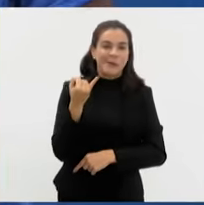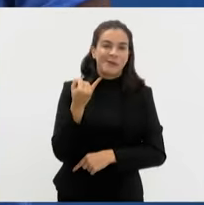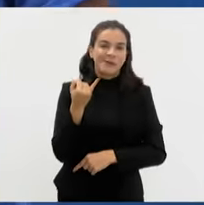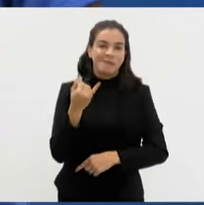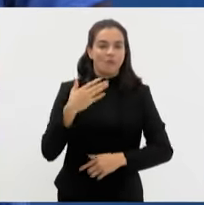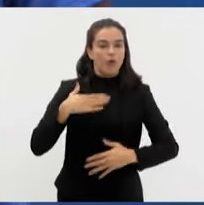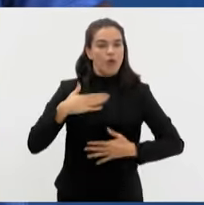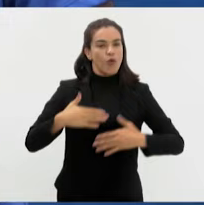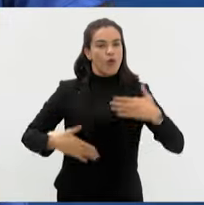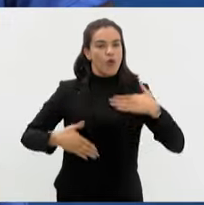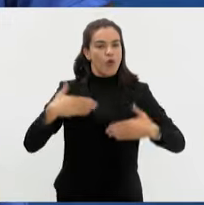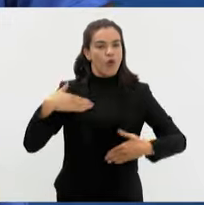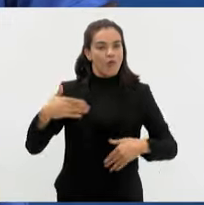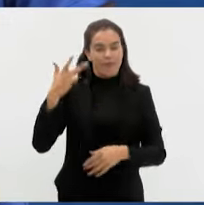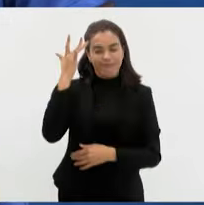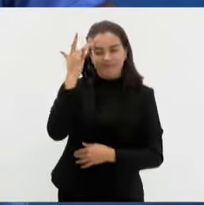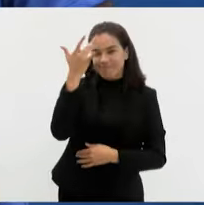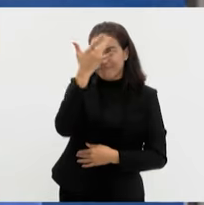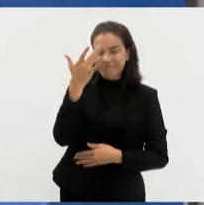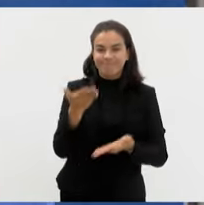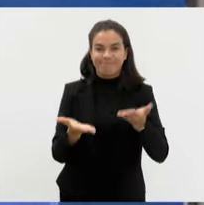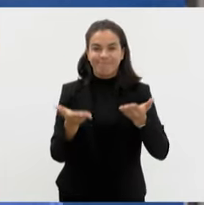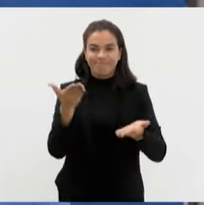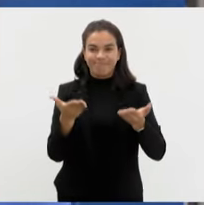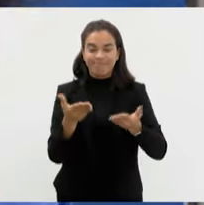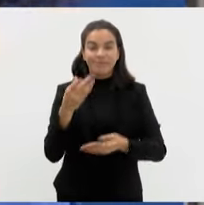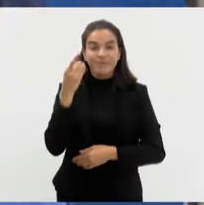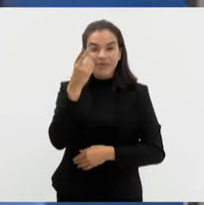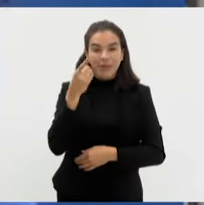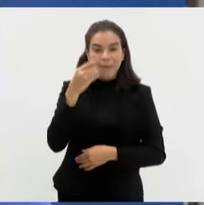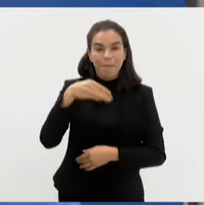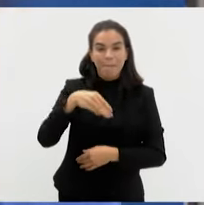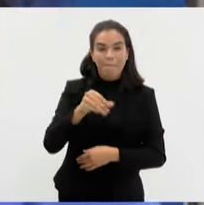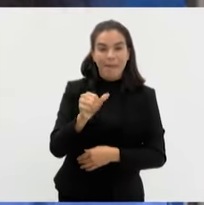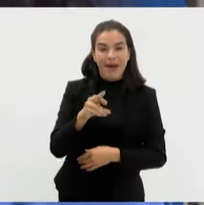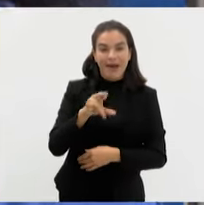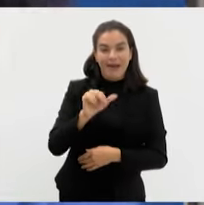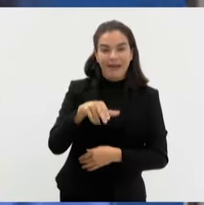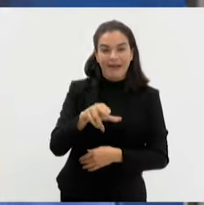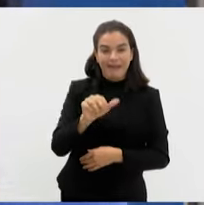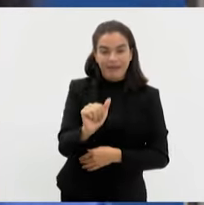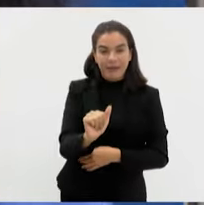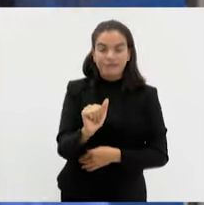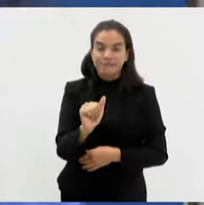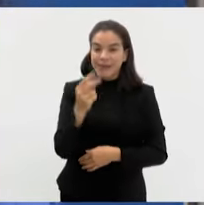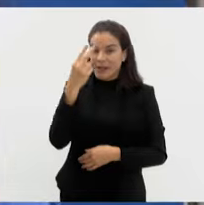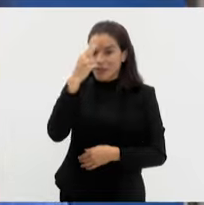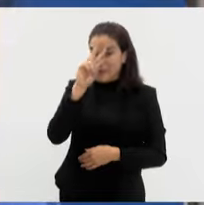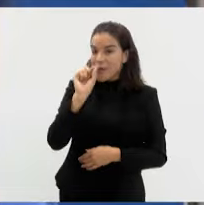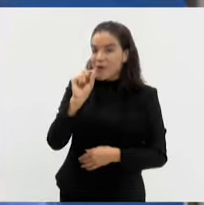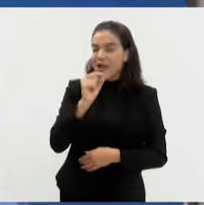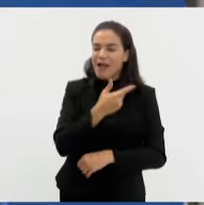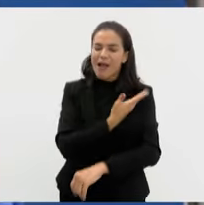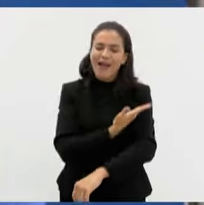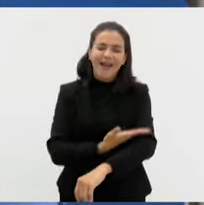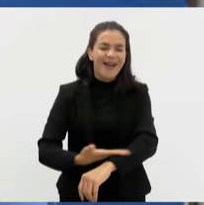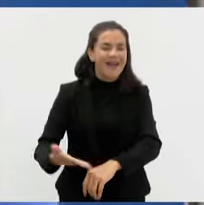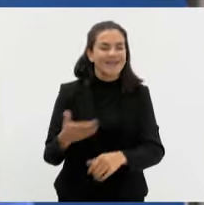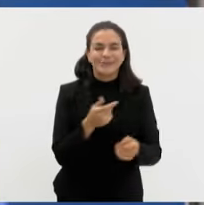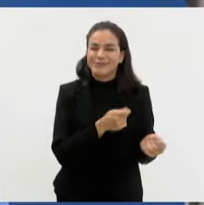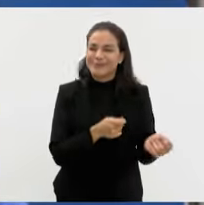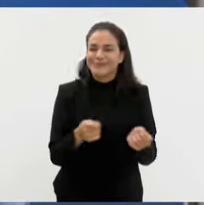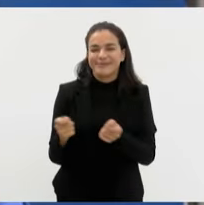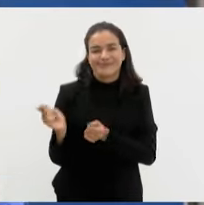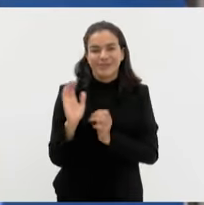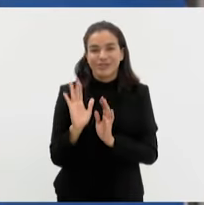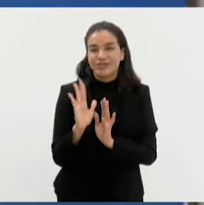o corpo, a mente em equilíbrio, né? A deputada Marina do MST lembrou que está acostumada com esse tipo de exercício,